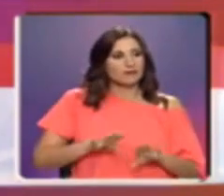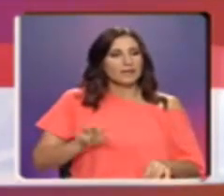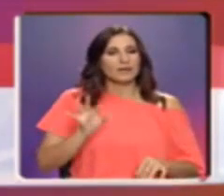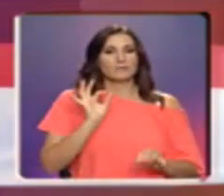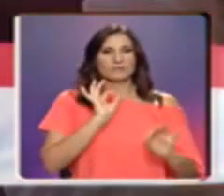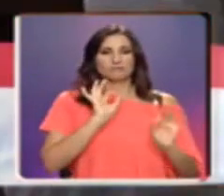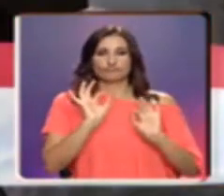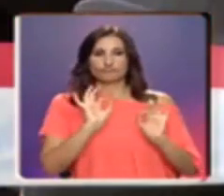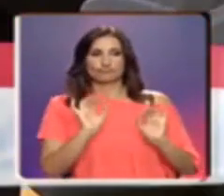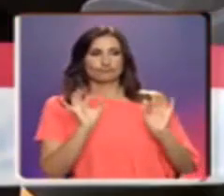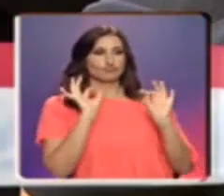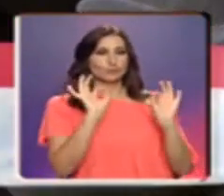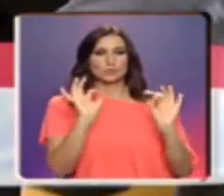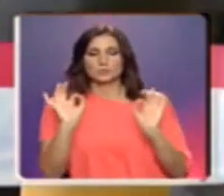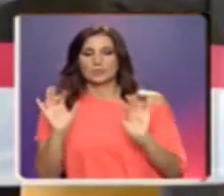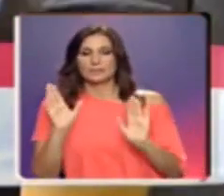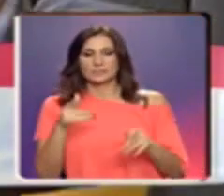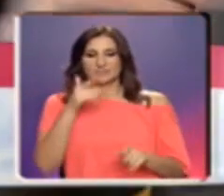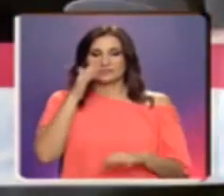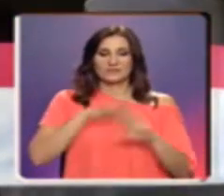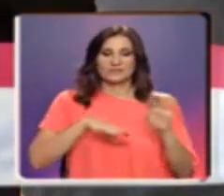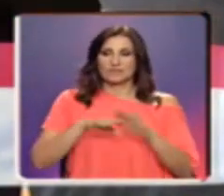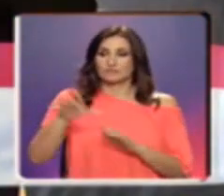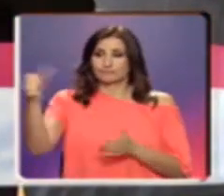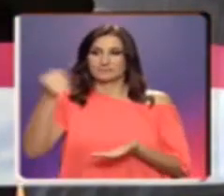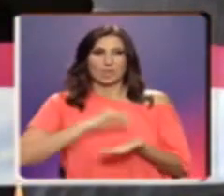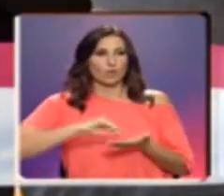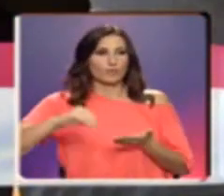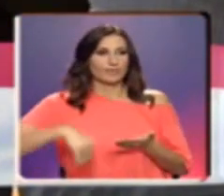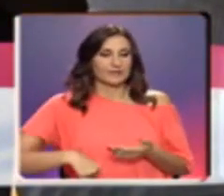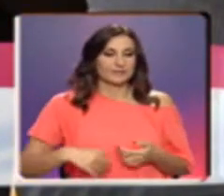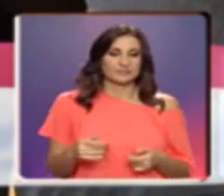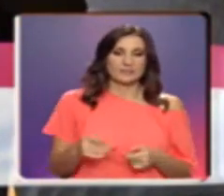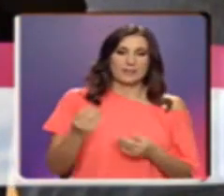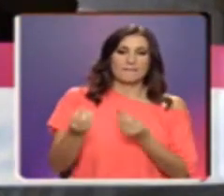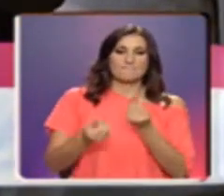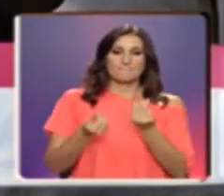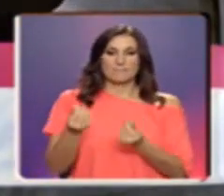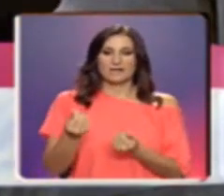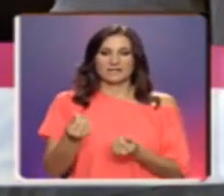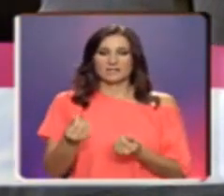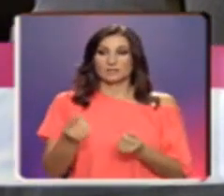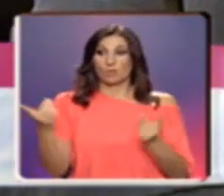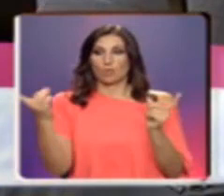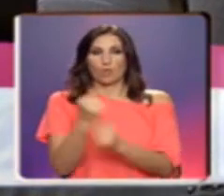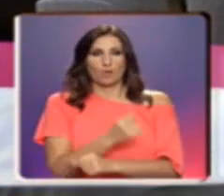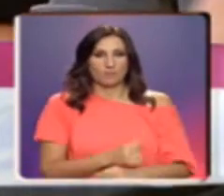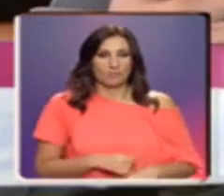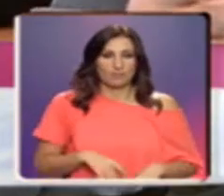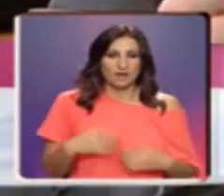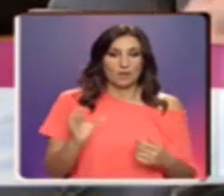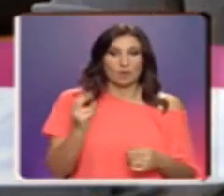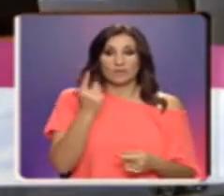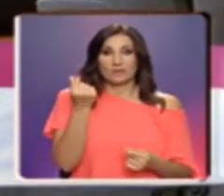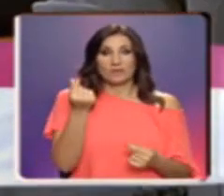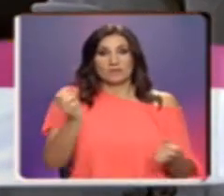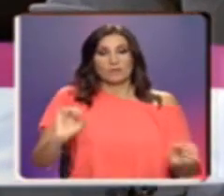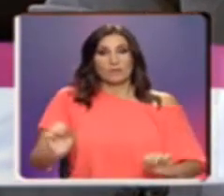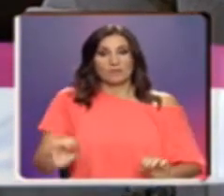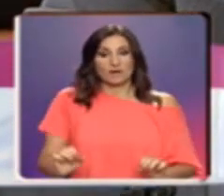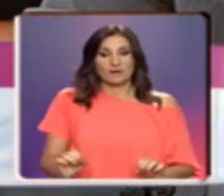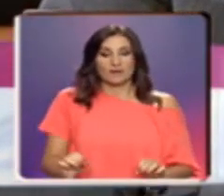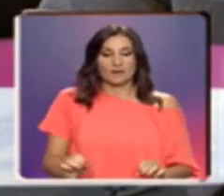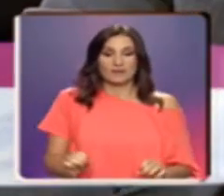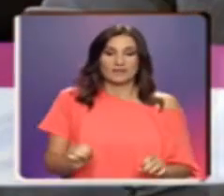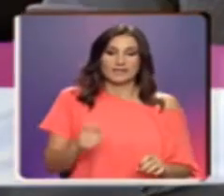e é preciso pessoas, contrata-se, é preciso meios, compra-se, ou então não se tem dinheiro nenhum. E diz-se